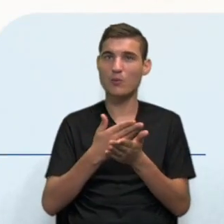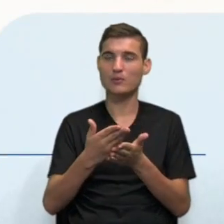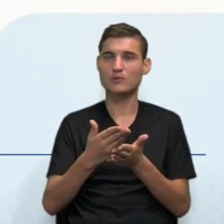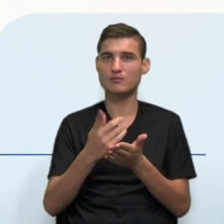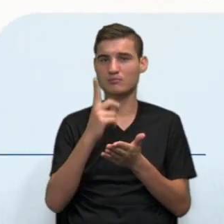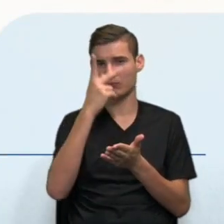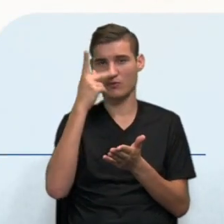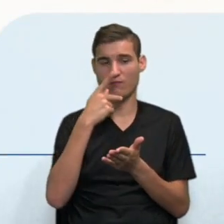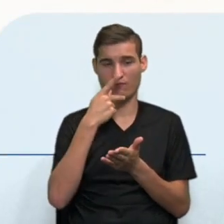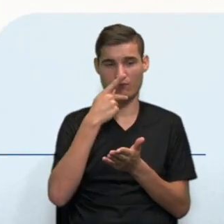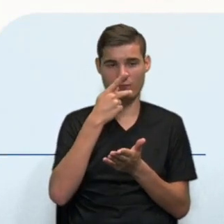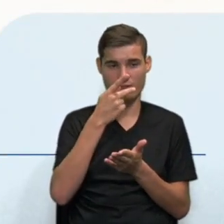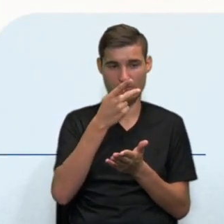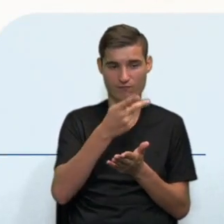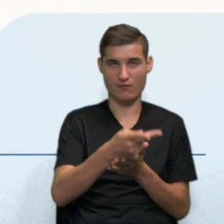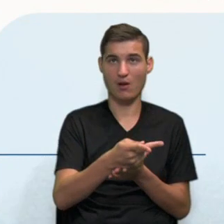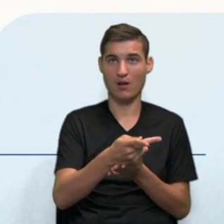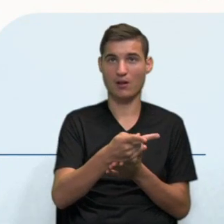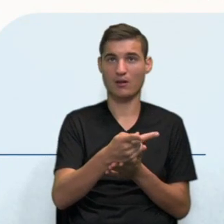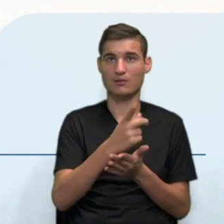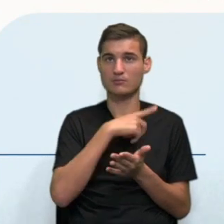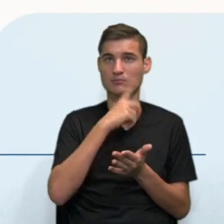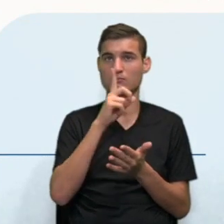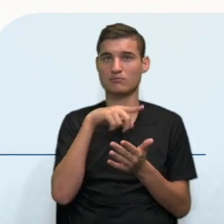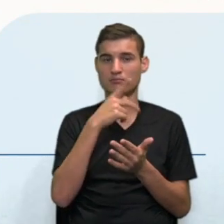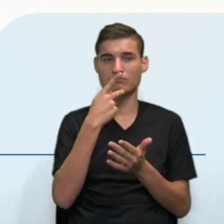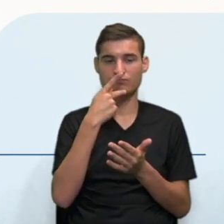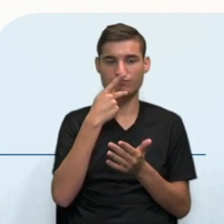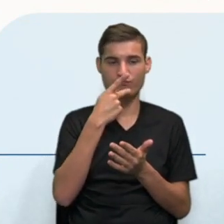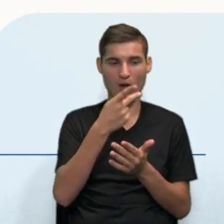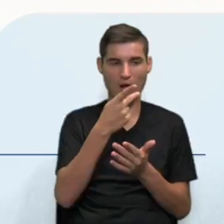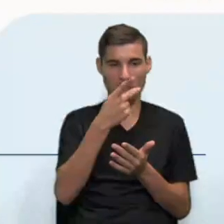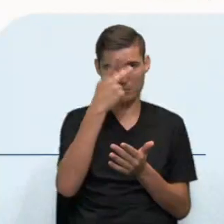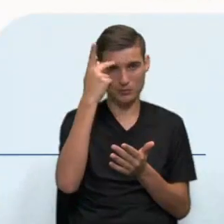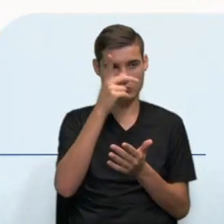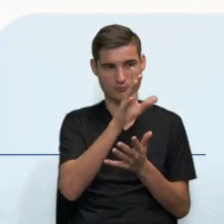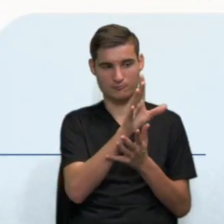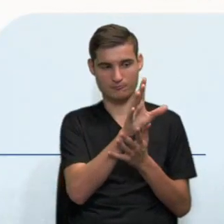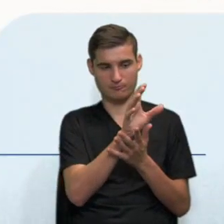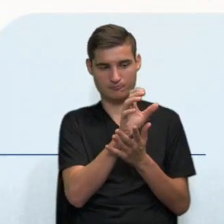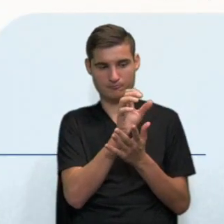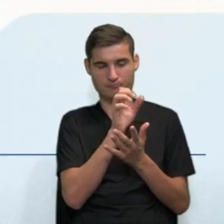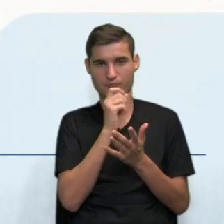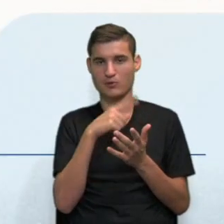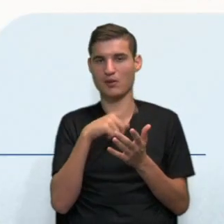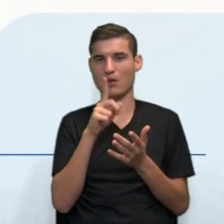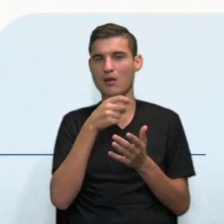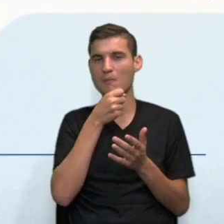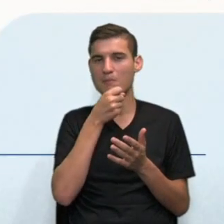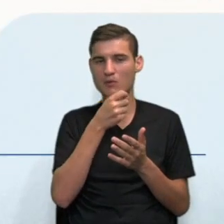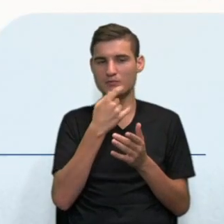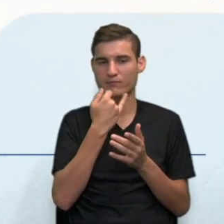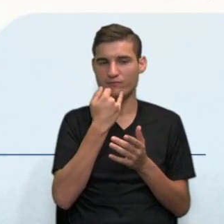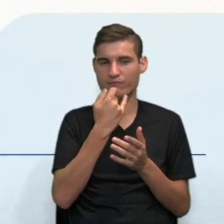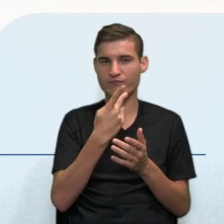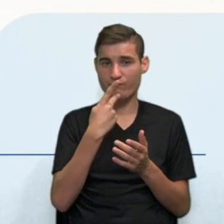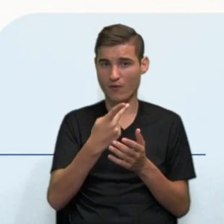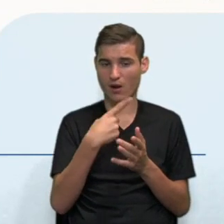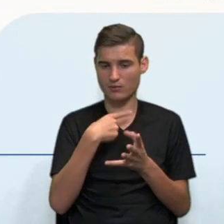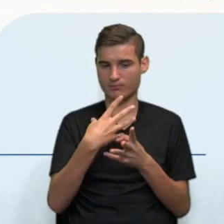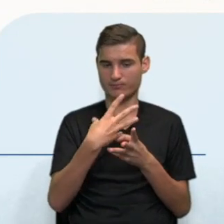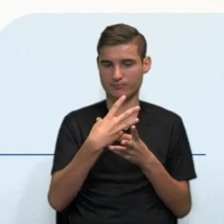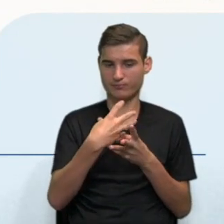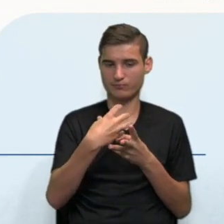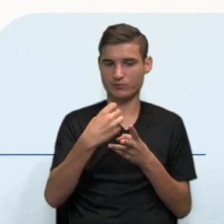pessoa falava e tinha um dispositivo para captar a onda, a voz, e conforme ela falava, tinha